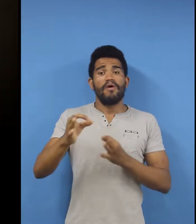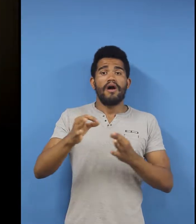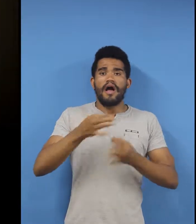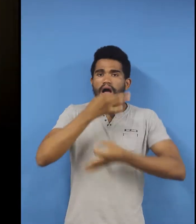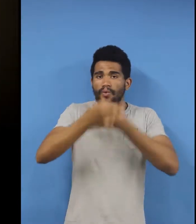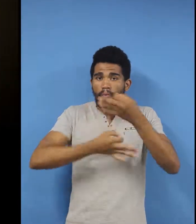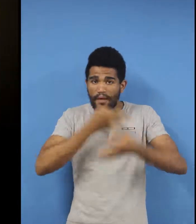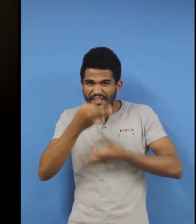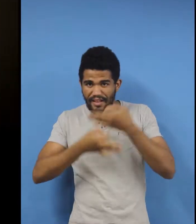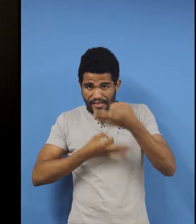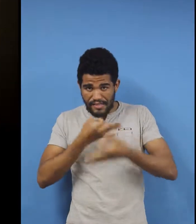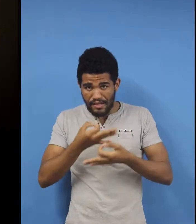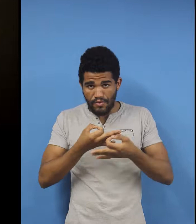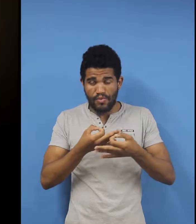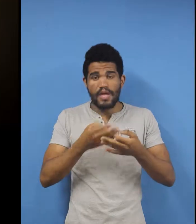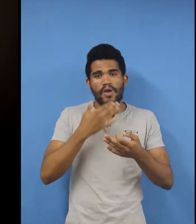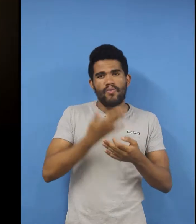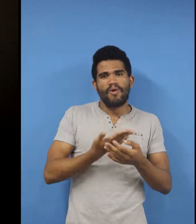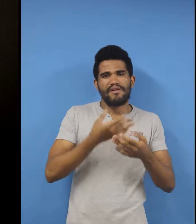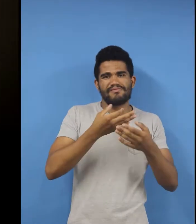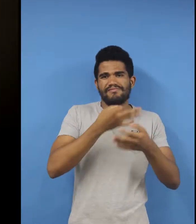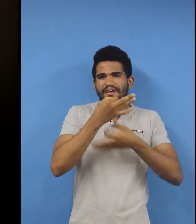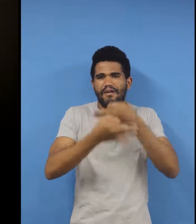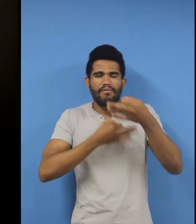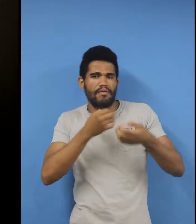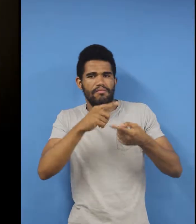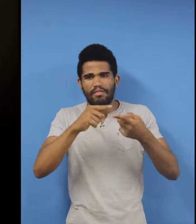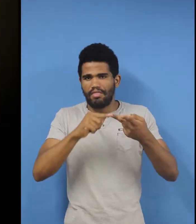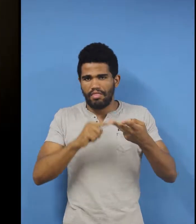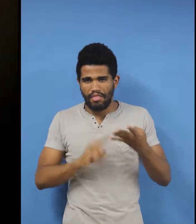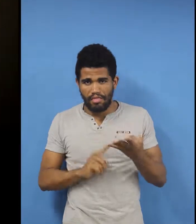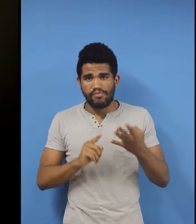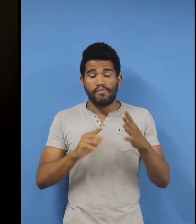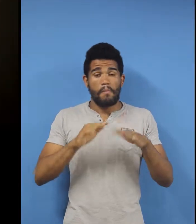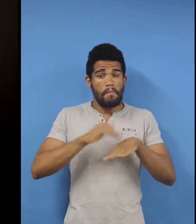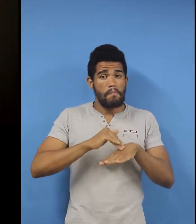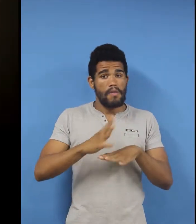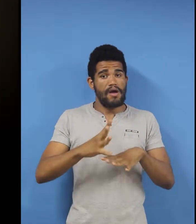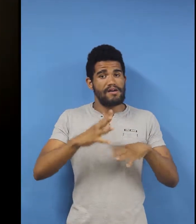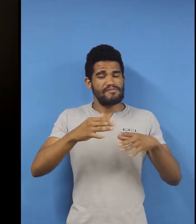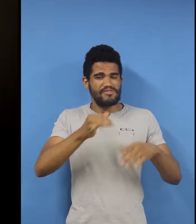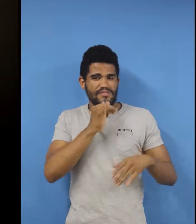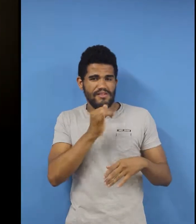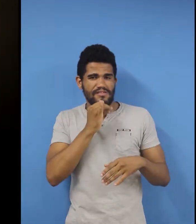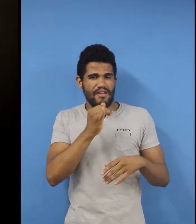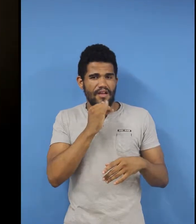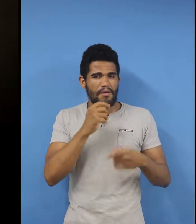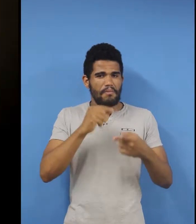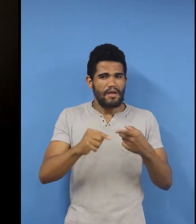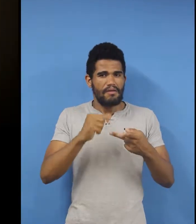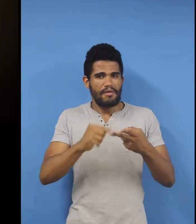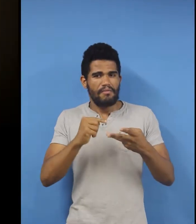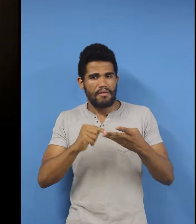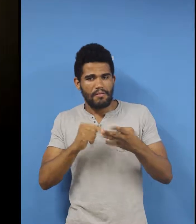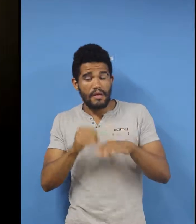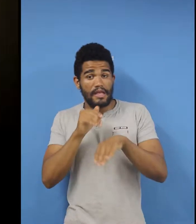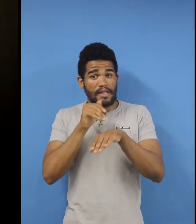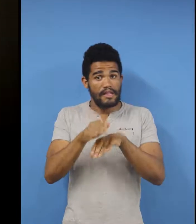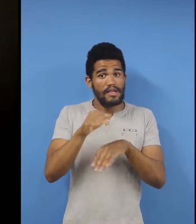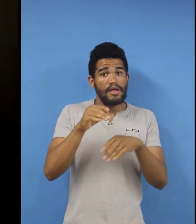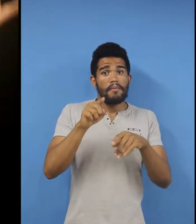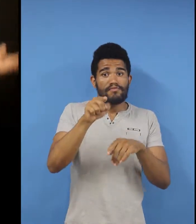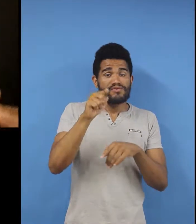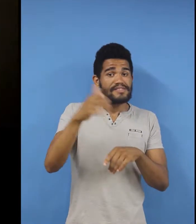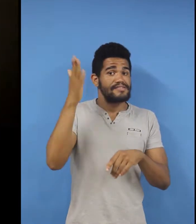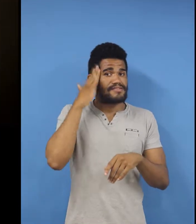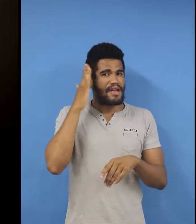de argumentação e tipos de argumentos, tá? Então vai ser bem completinha com exemplos para que vocês entendam o tanto